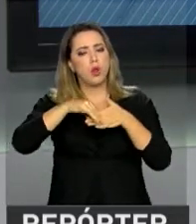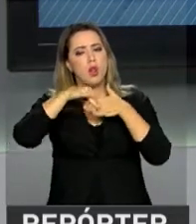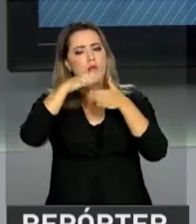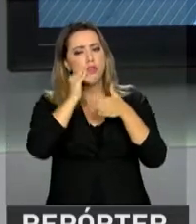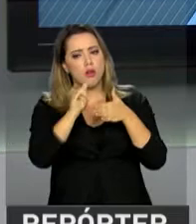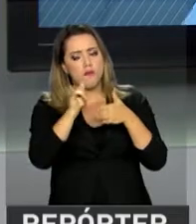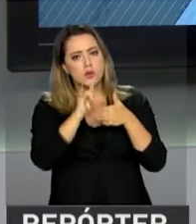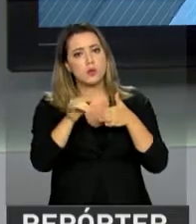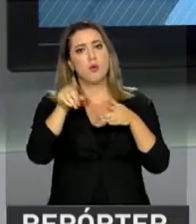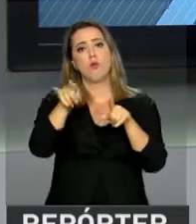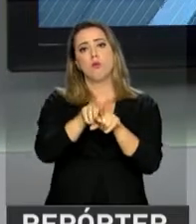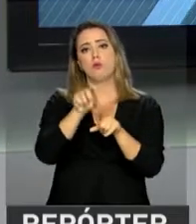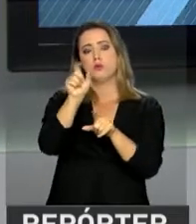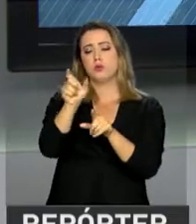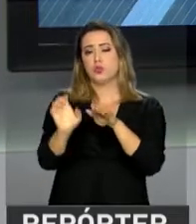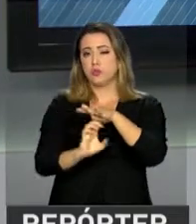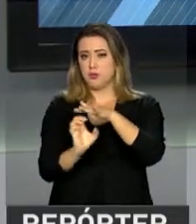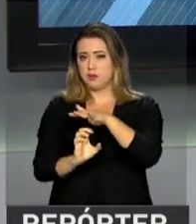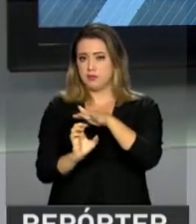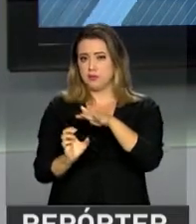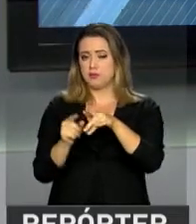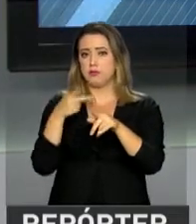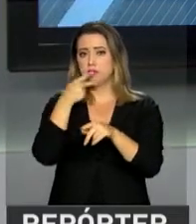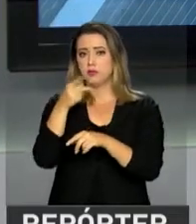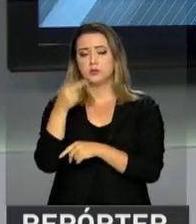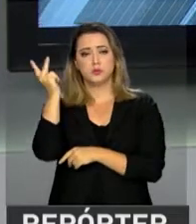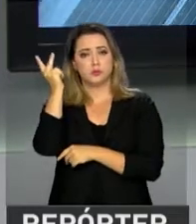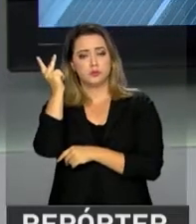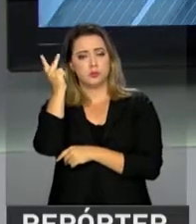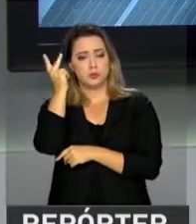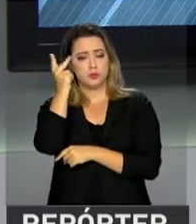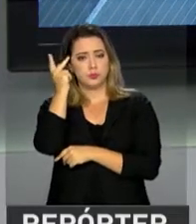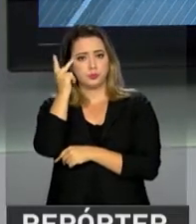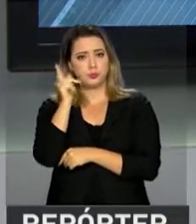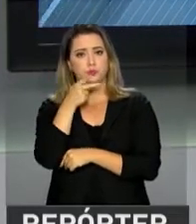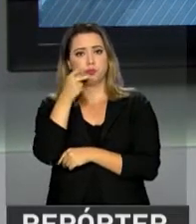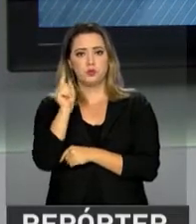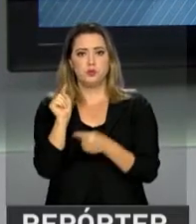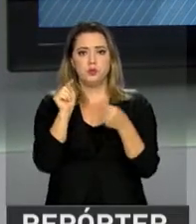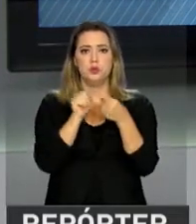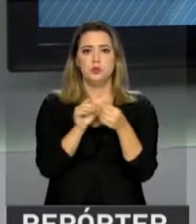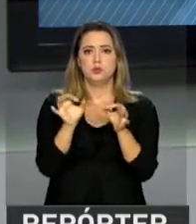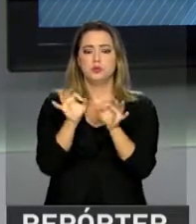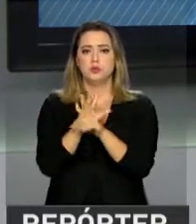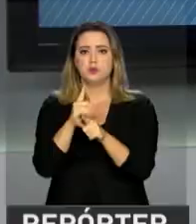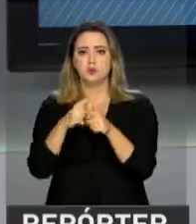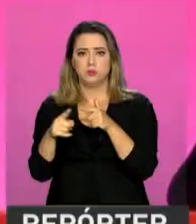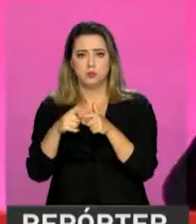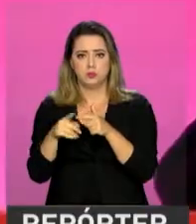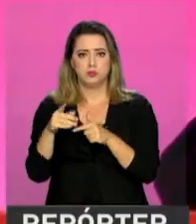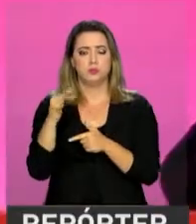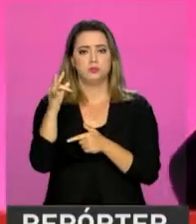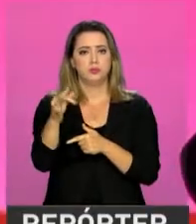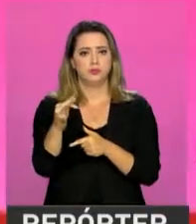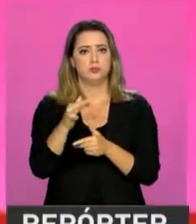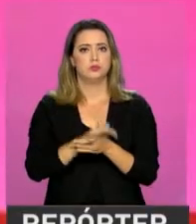são paulo e disse que o objetivo do governo é resolver a questão para que não vire um problema para o futuro